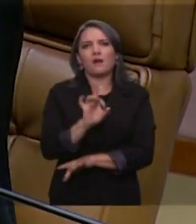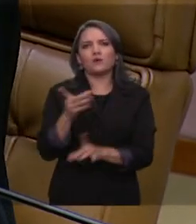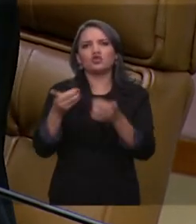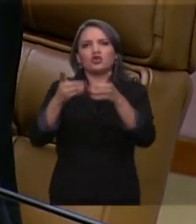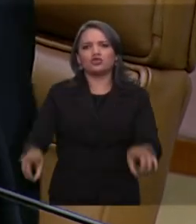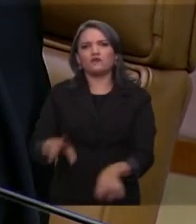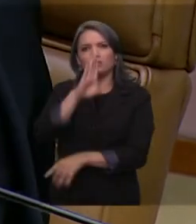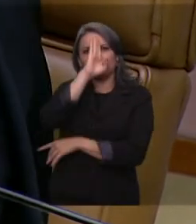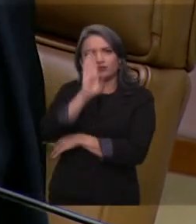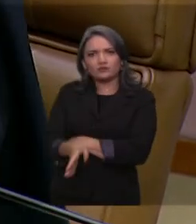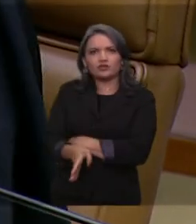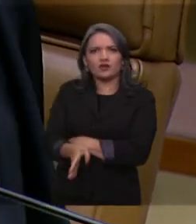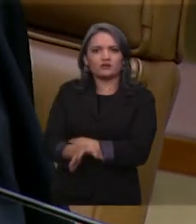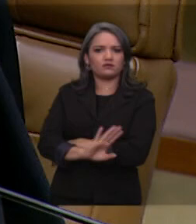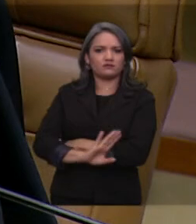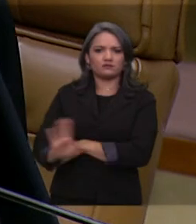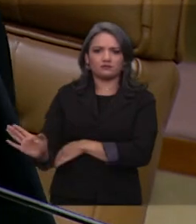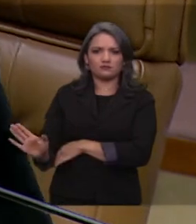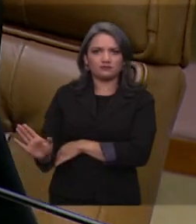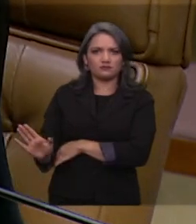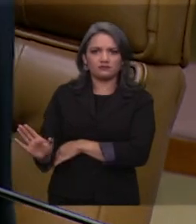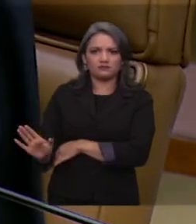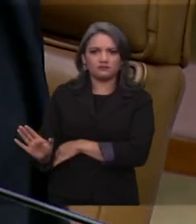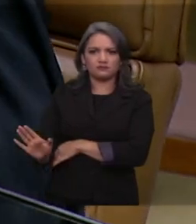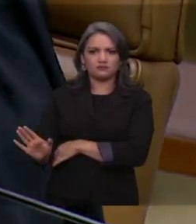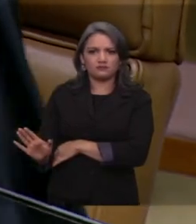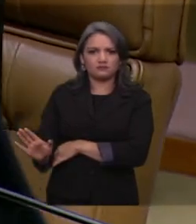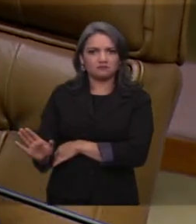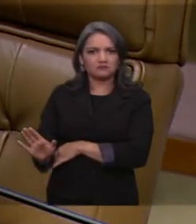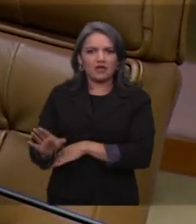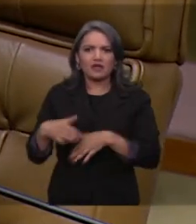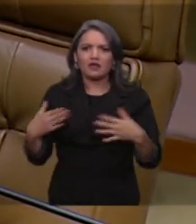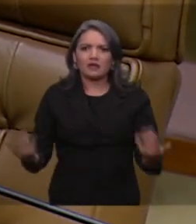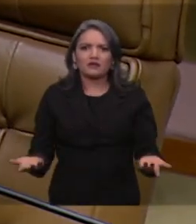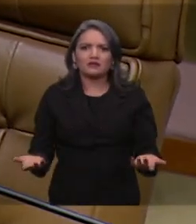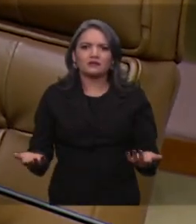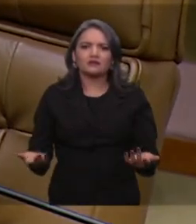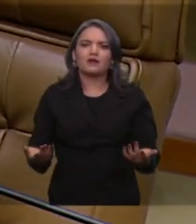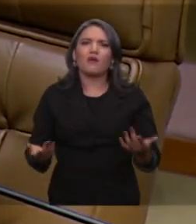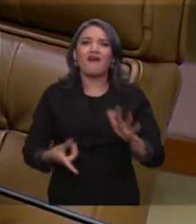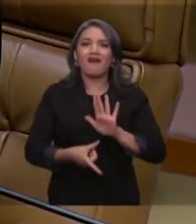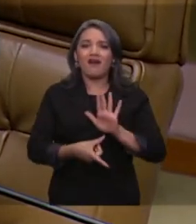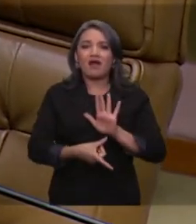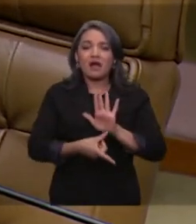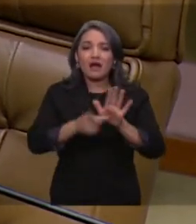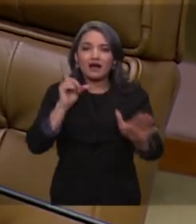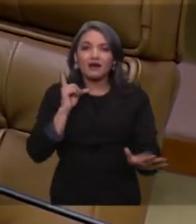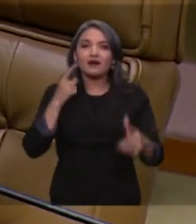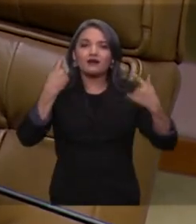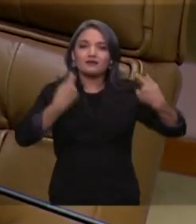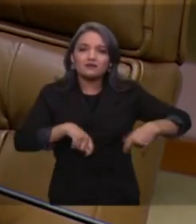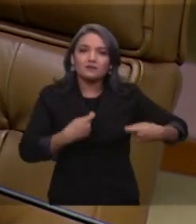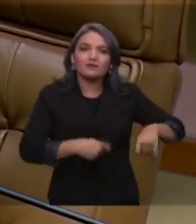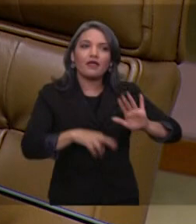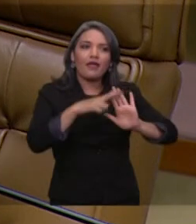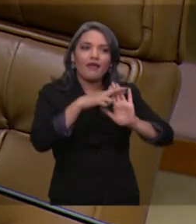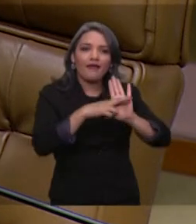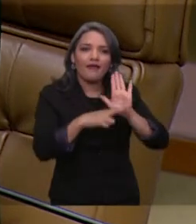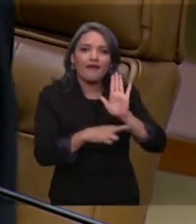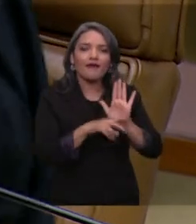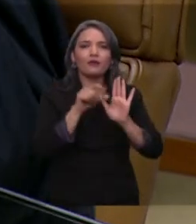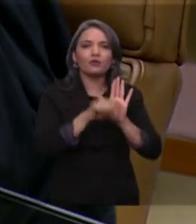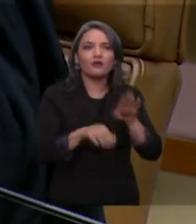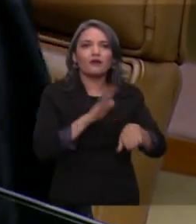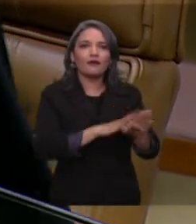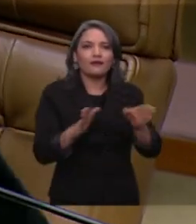o divórcio direto. Acabou essa condição da... Exatamente, acabou a necessidade de separação, a necessidade de um